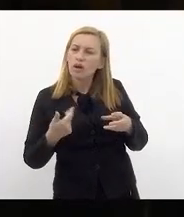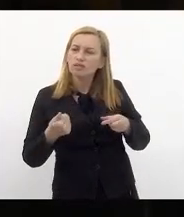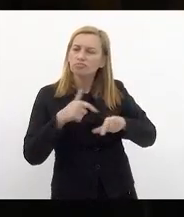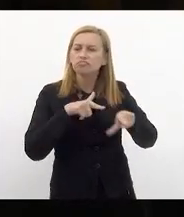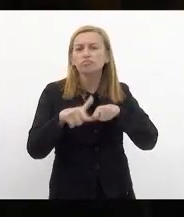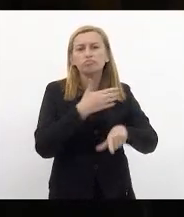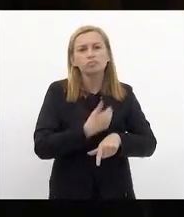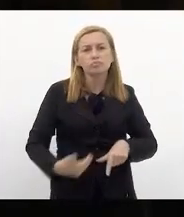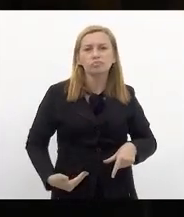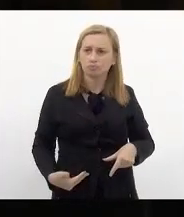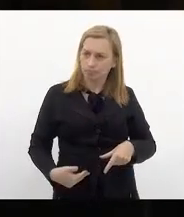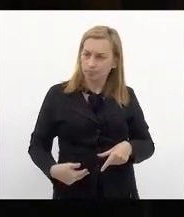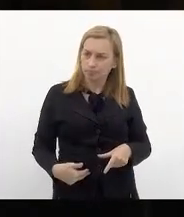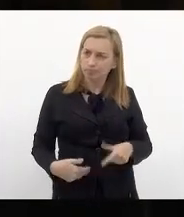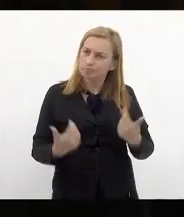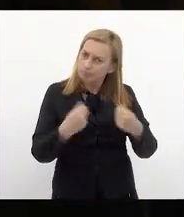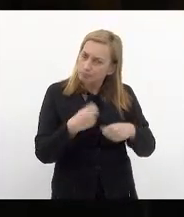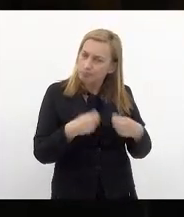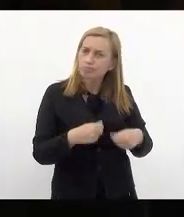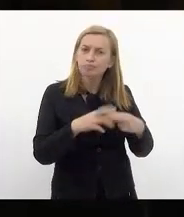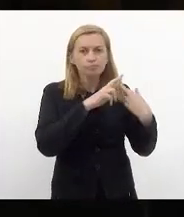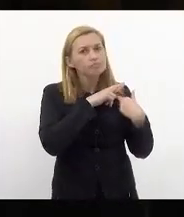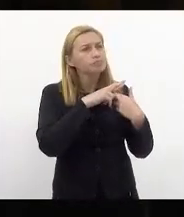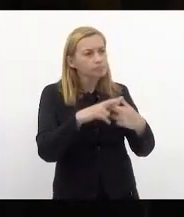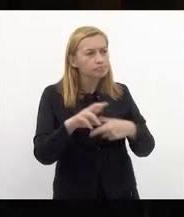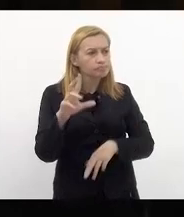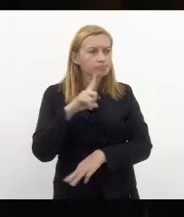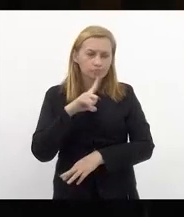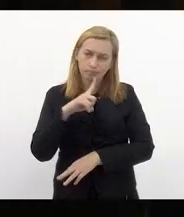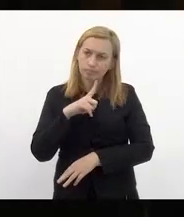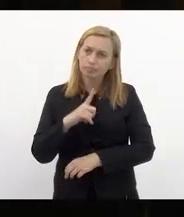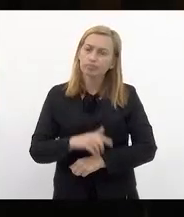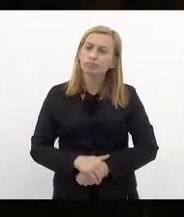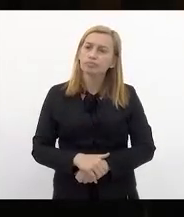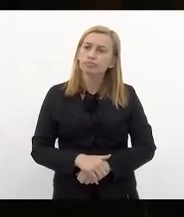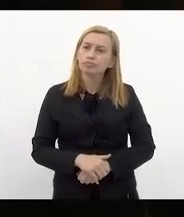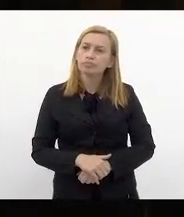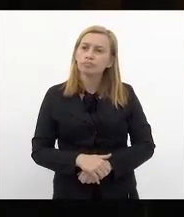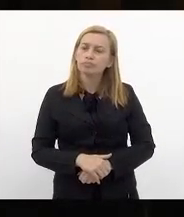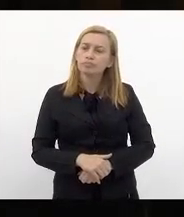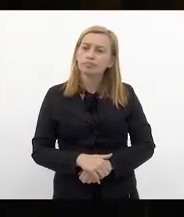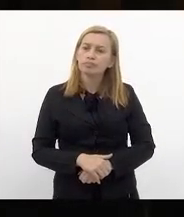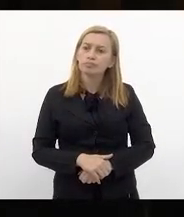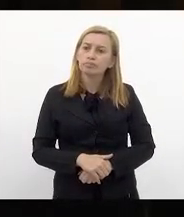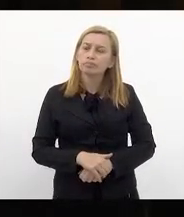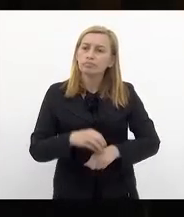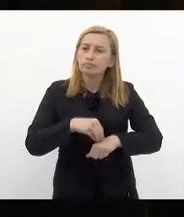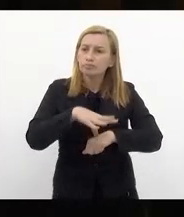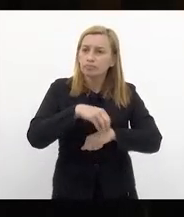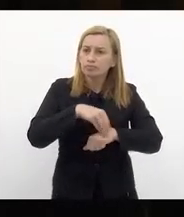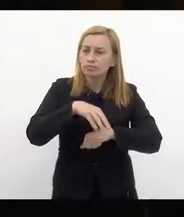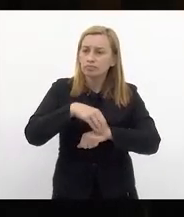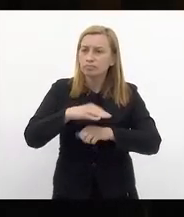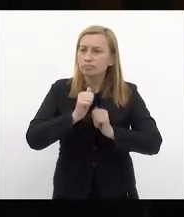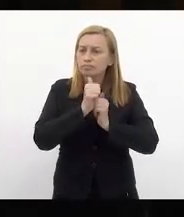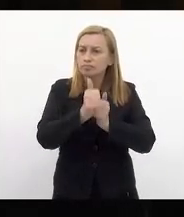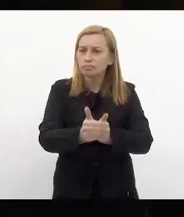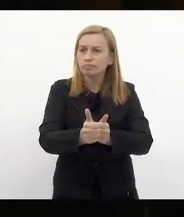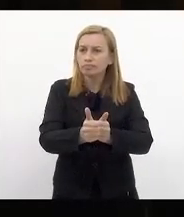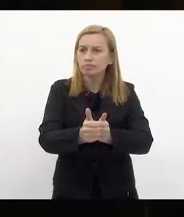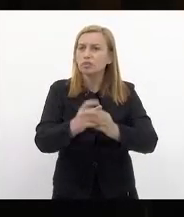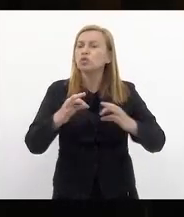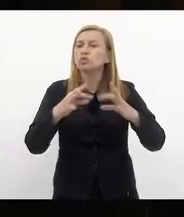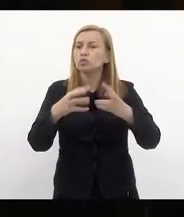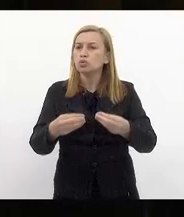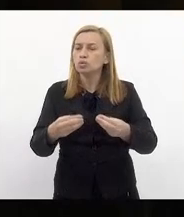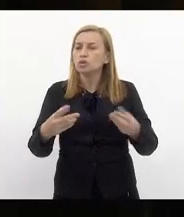público. A gente tem que ter essa responsabilidade, gerando indicadores, acompanhando tudo